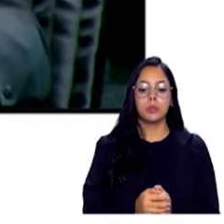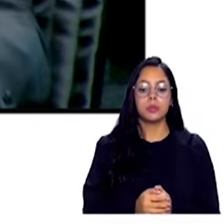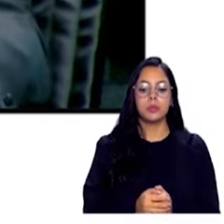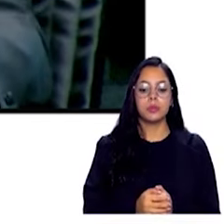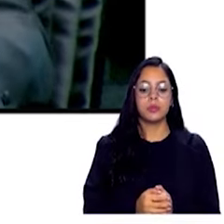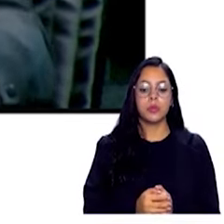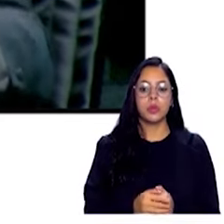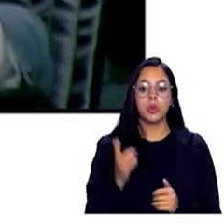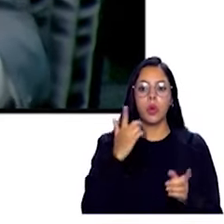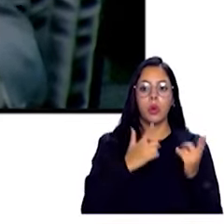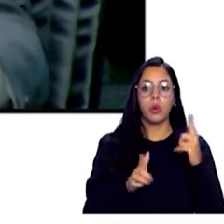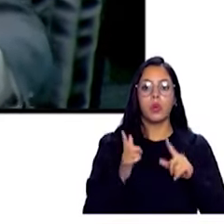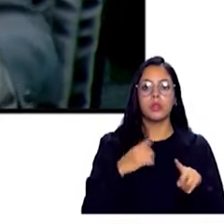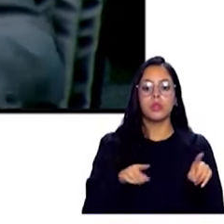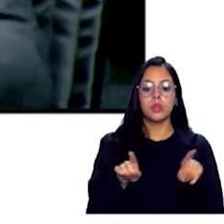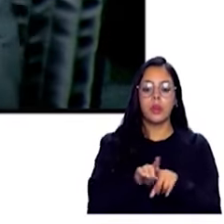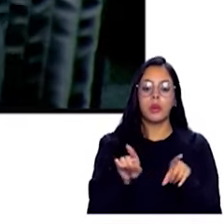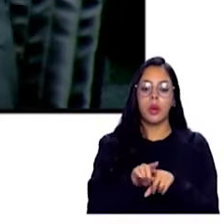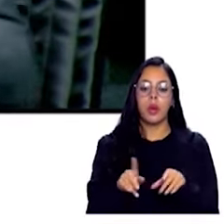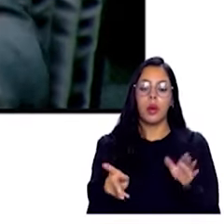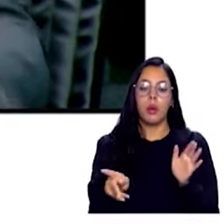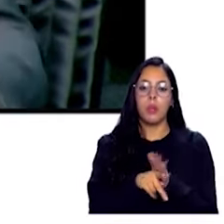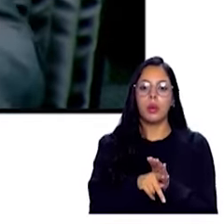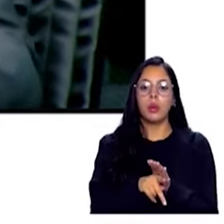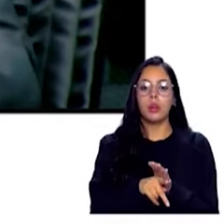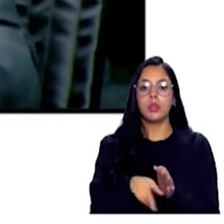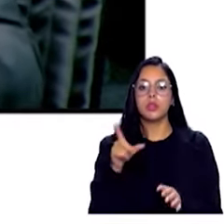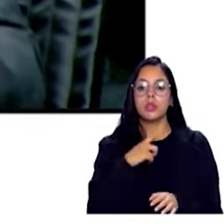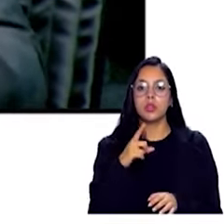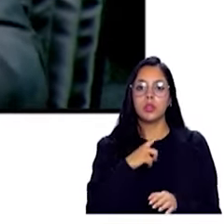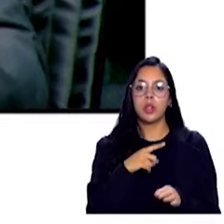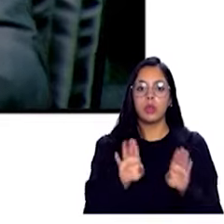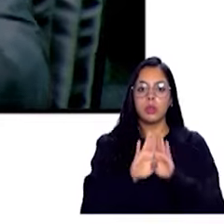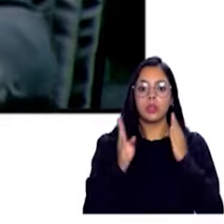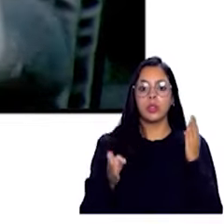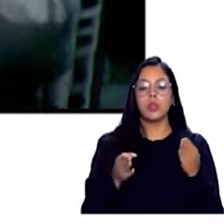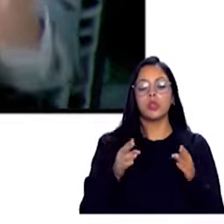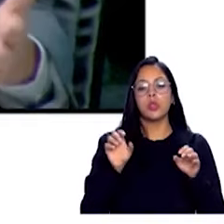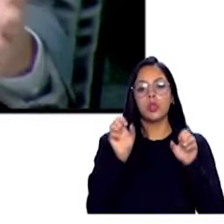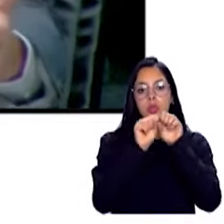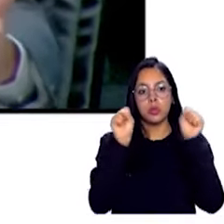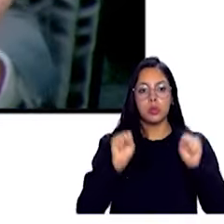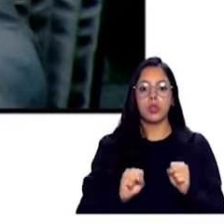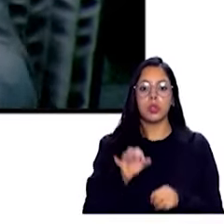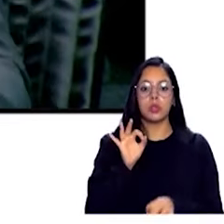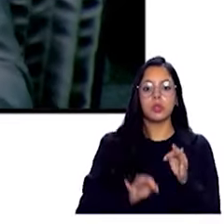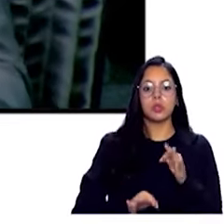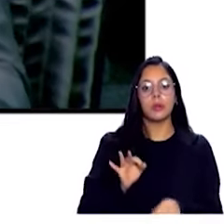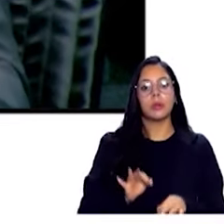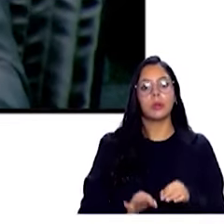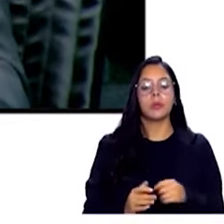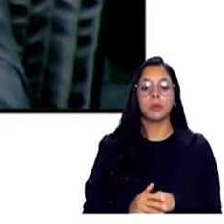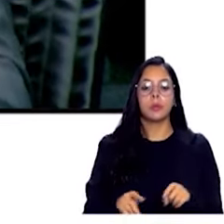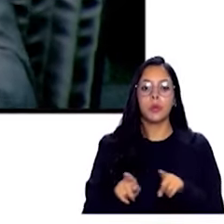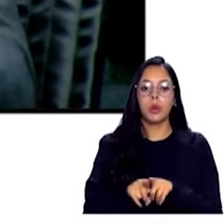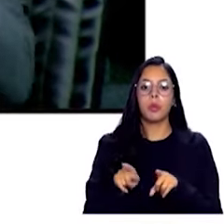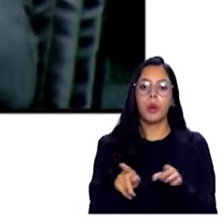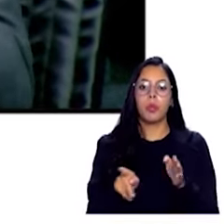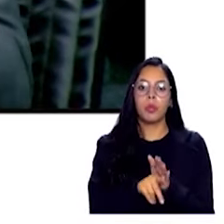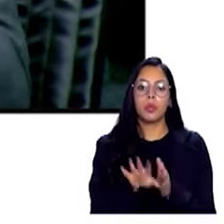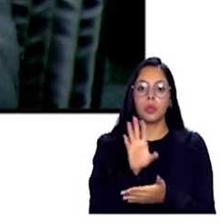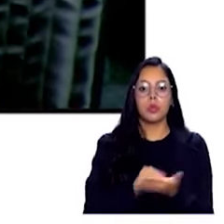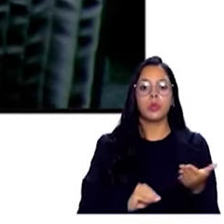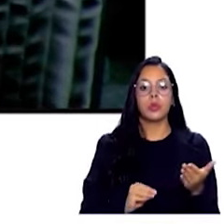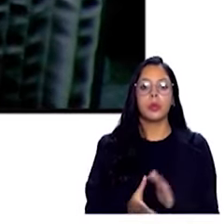formas de solução das controvérsias a abertura do sistema judiciário a admissão de outros modelos de solução de controvérsia